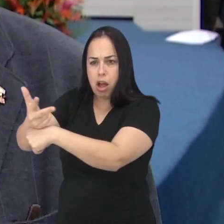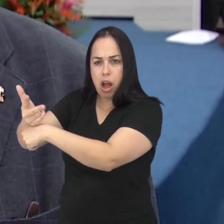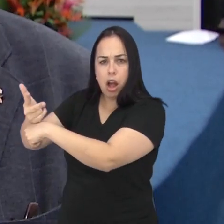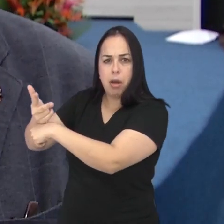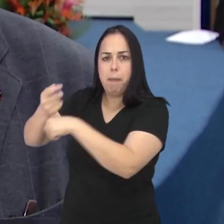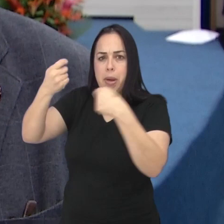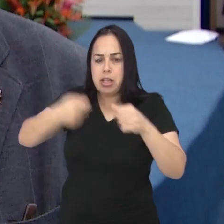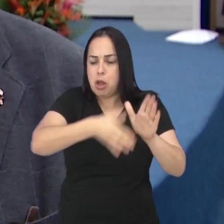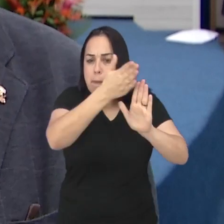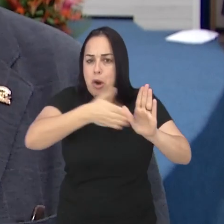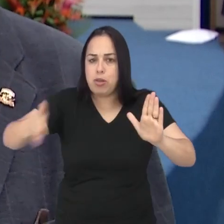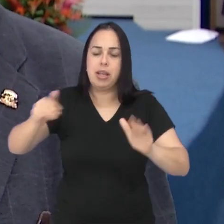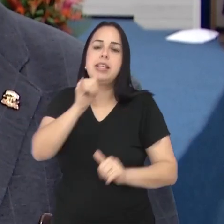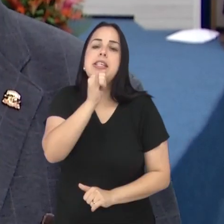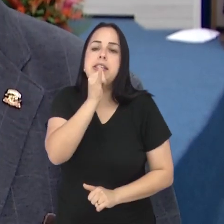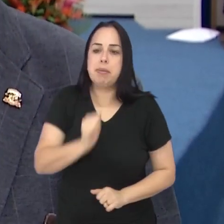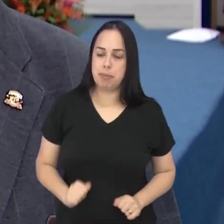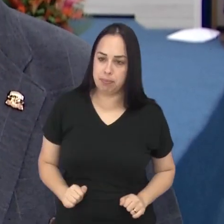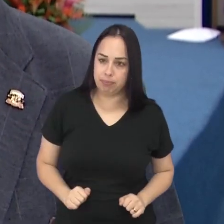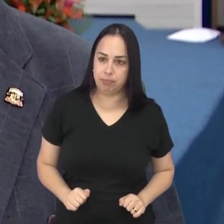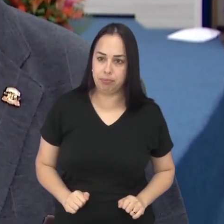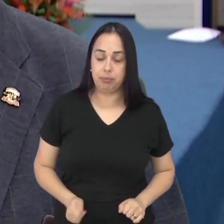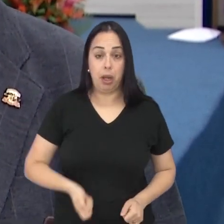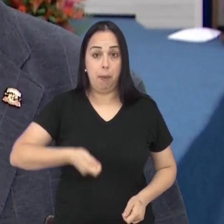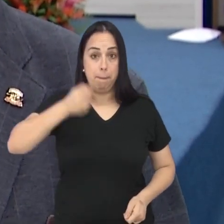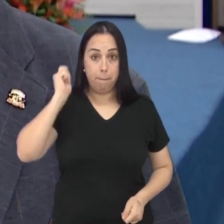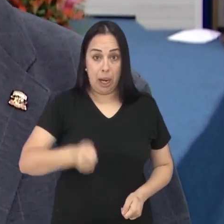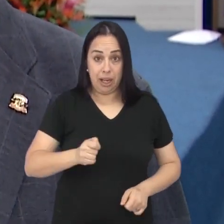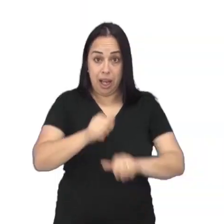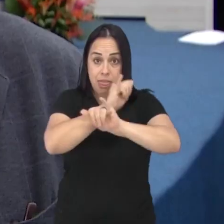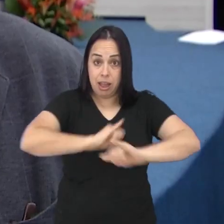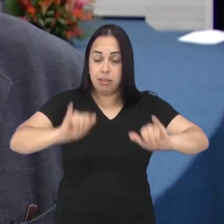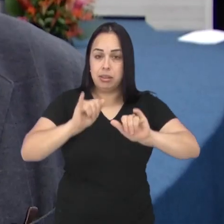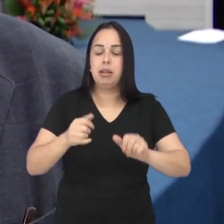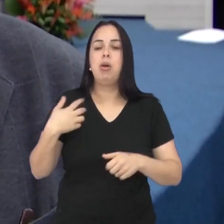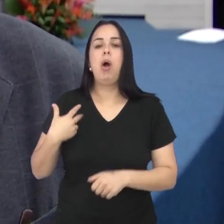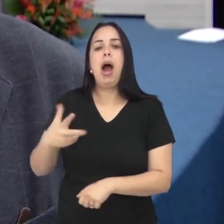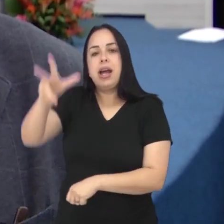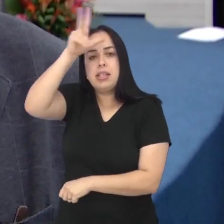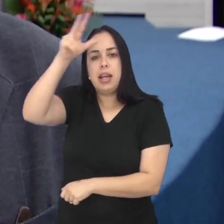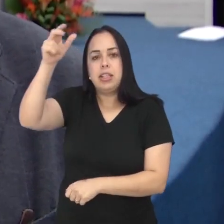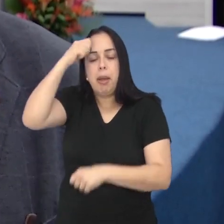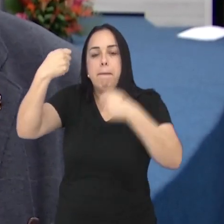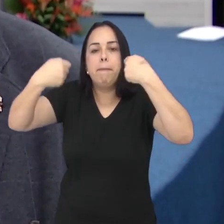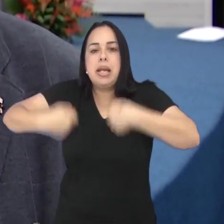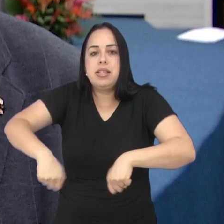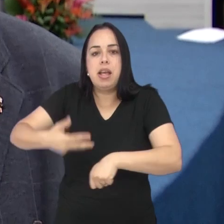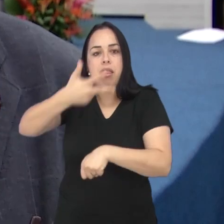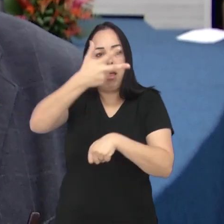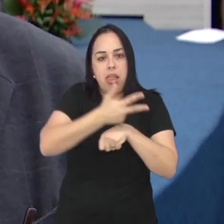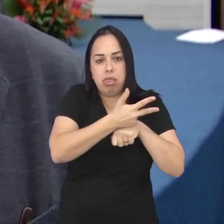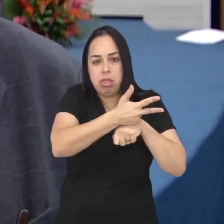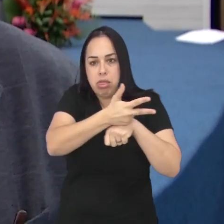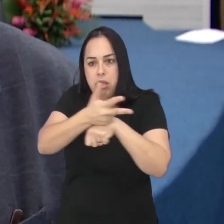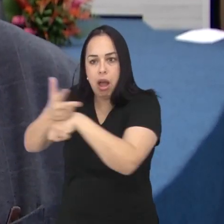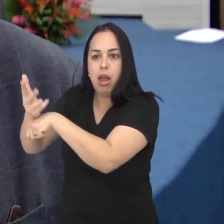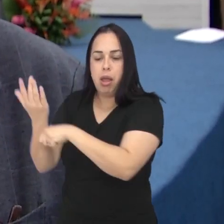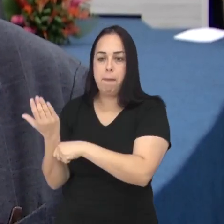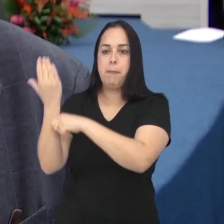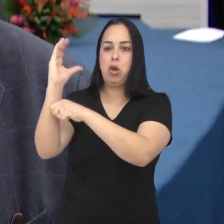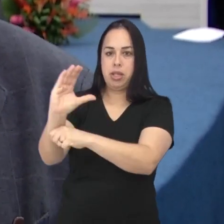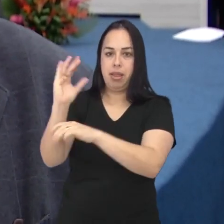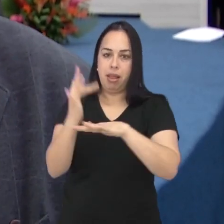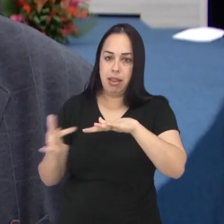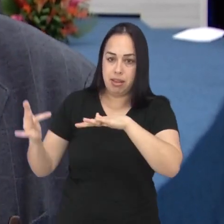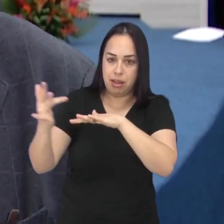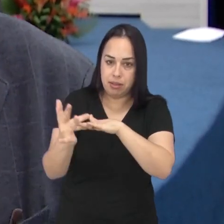os atos daquele procedimento. Por exemplo, um pregão. O município vai ter que gravar aquela sessão, publicar